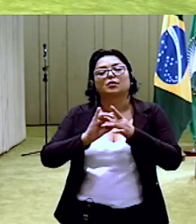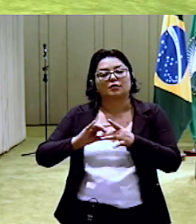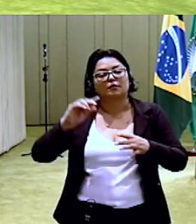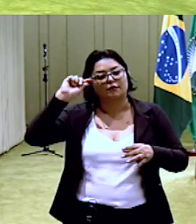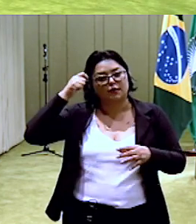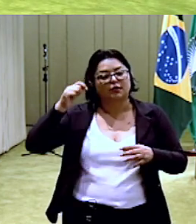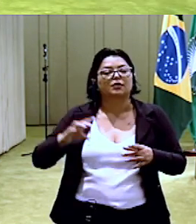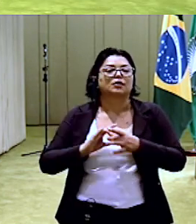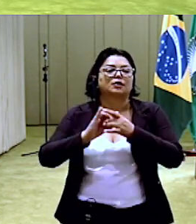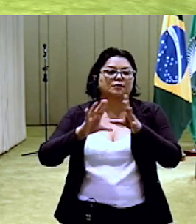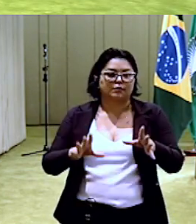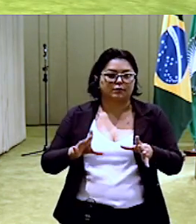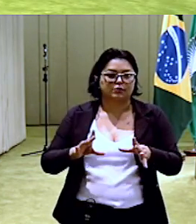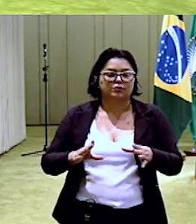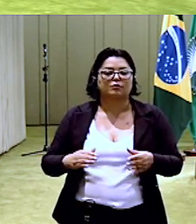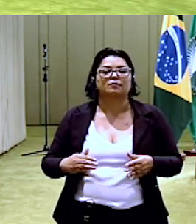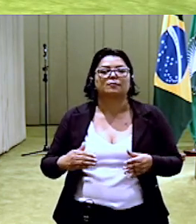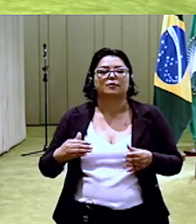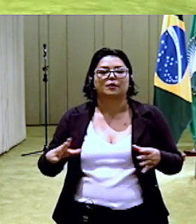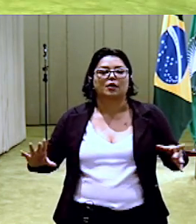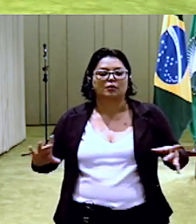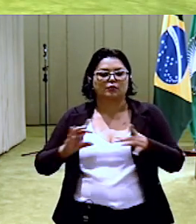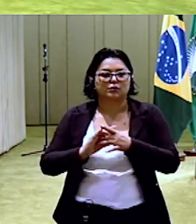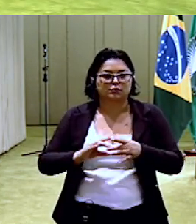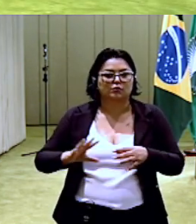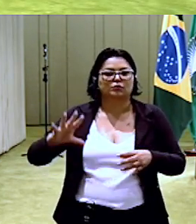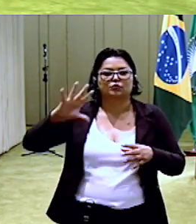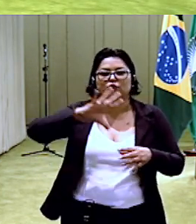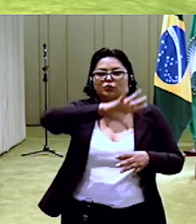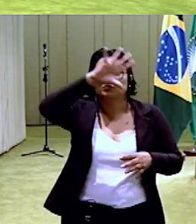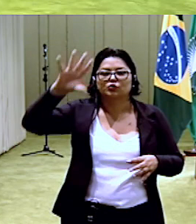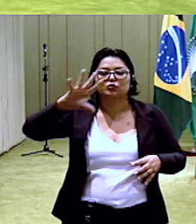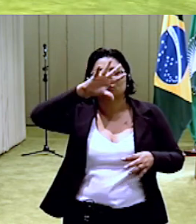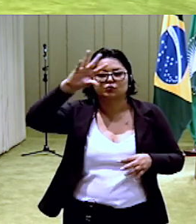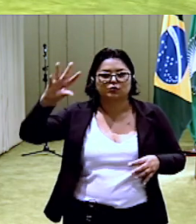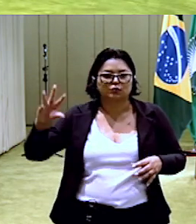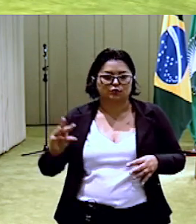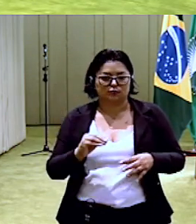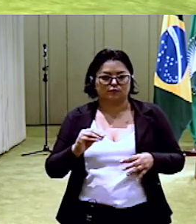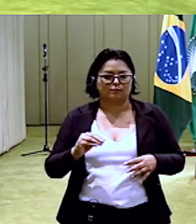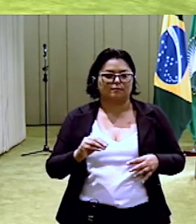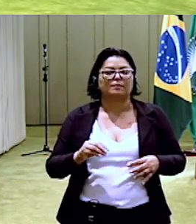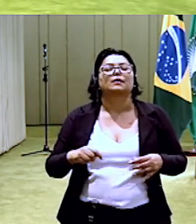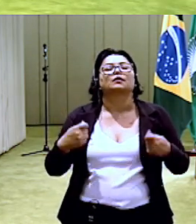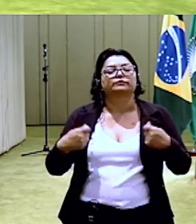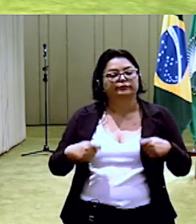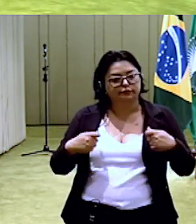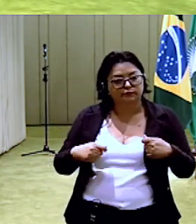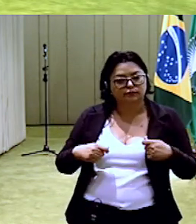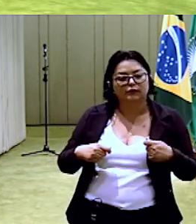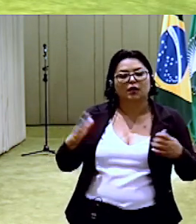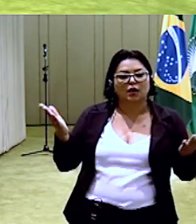permitiu, eu diria, a libertação do continente. O grande desafio agora é passar da libertação para a real independência. Essa